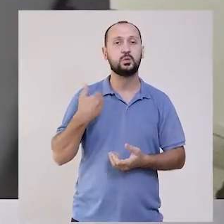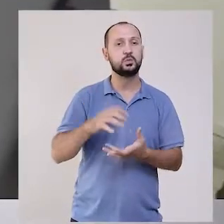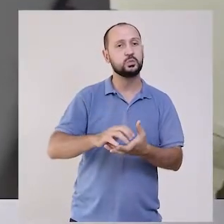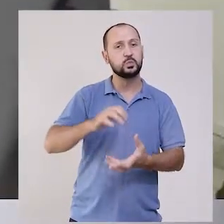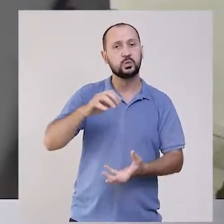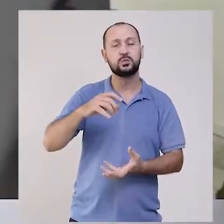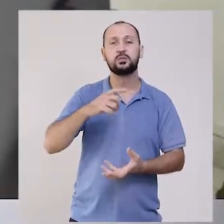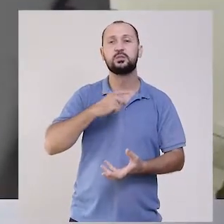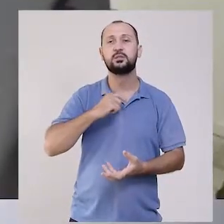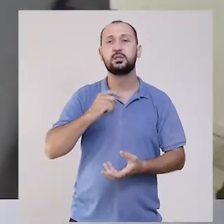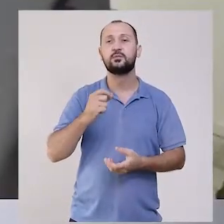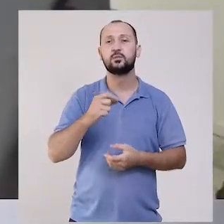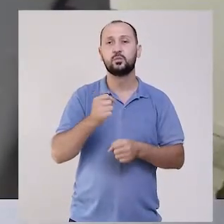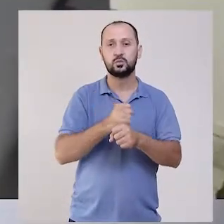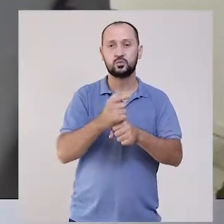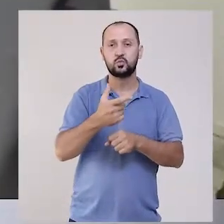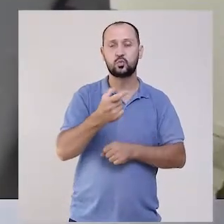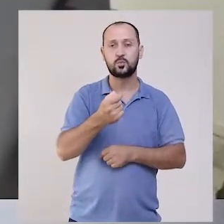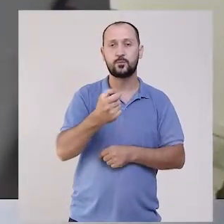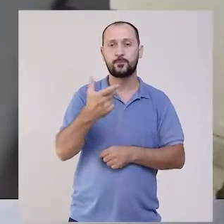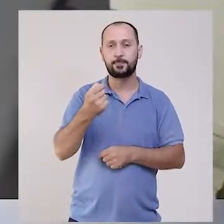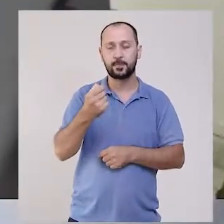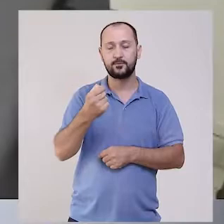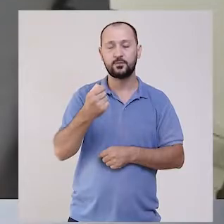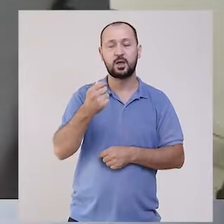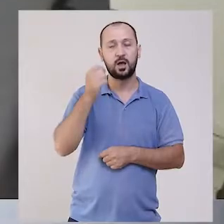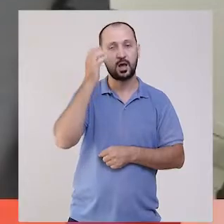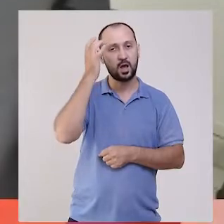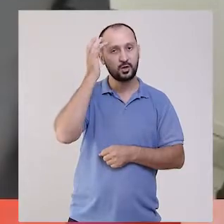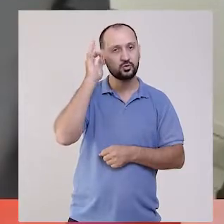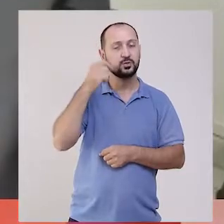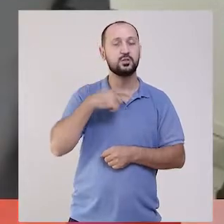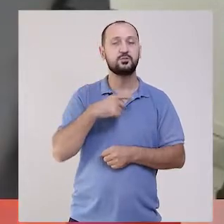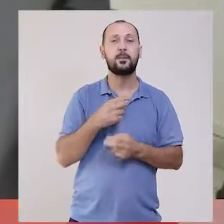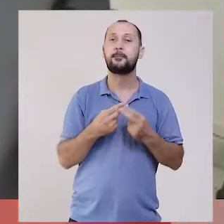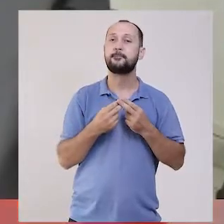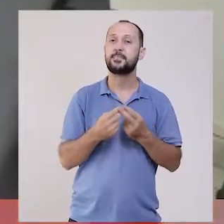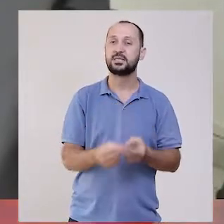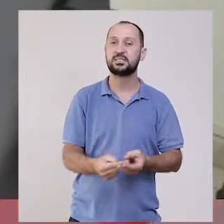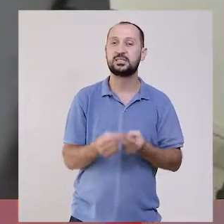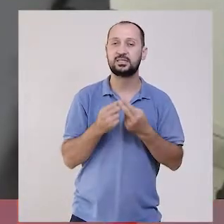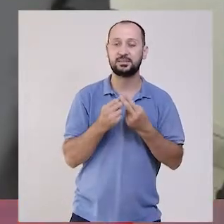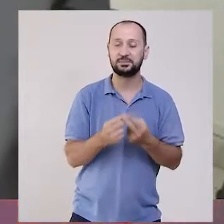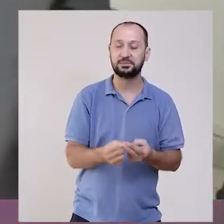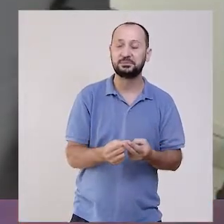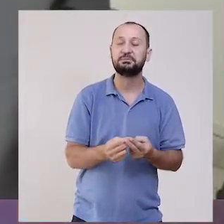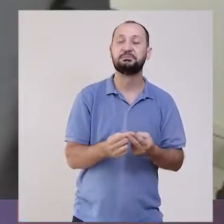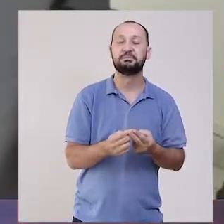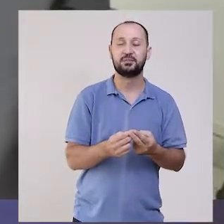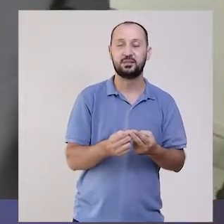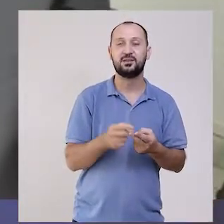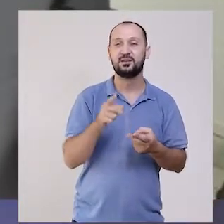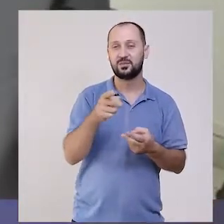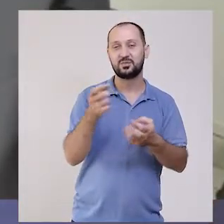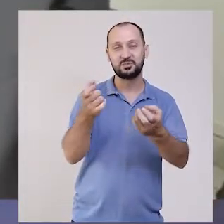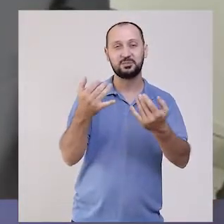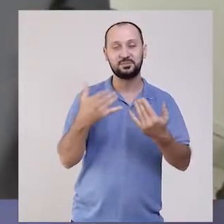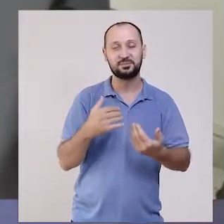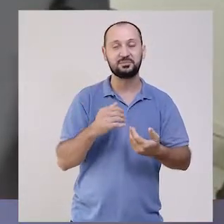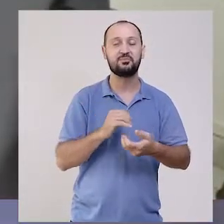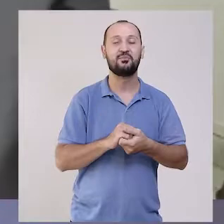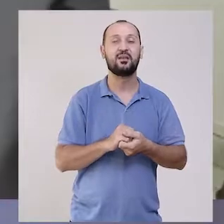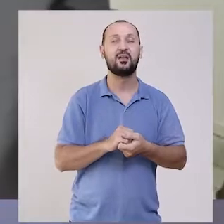E os idosos que passaram por esse 2020, acredito que tão pacientemente, até mesmo como o